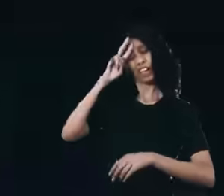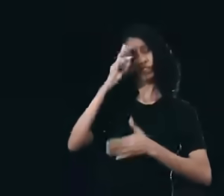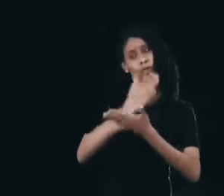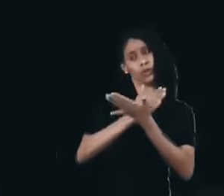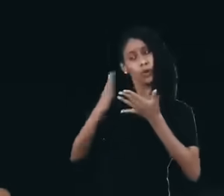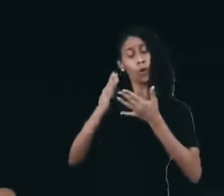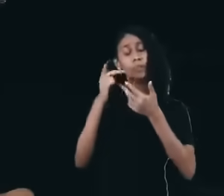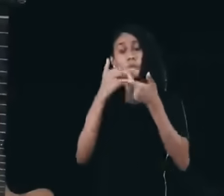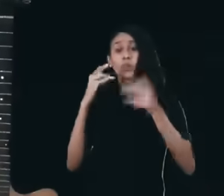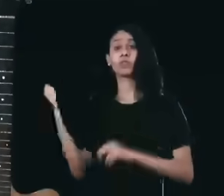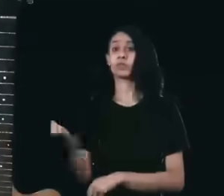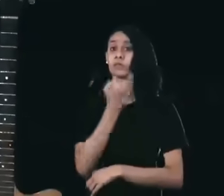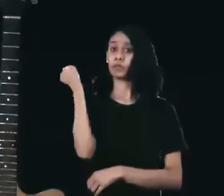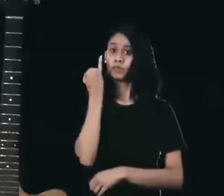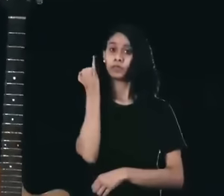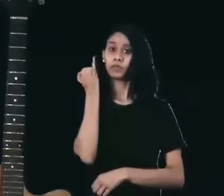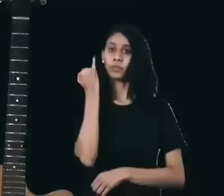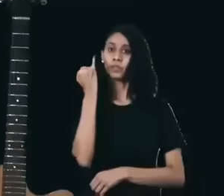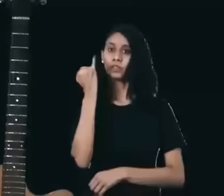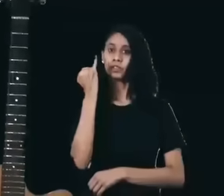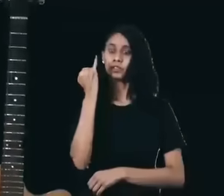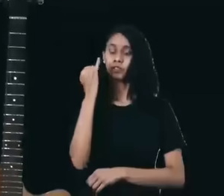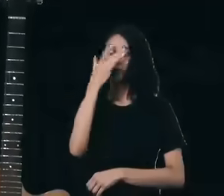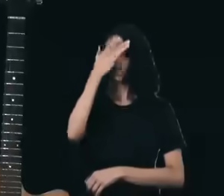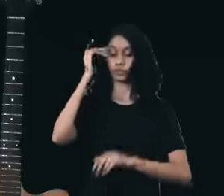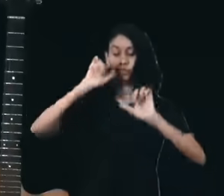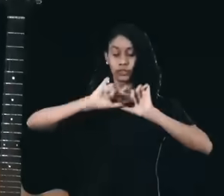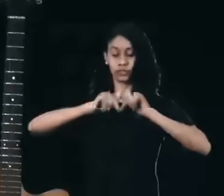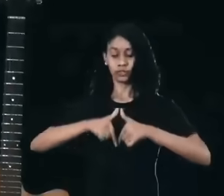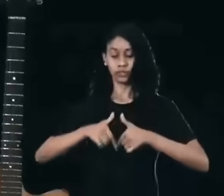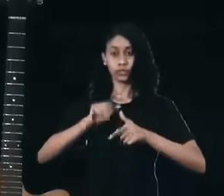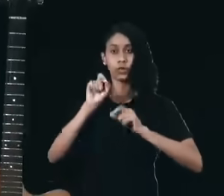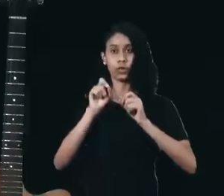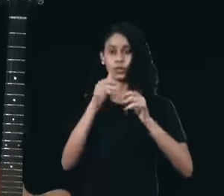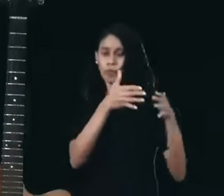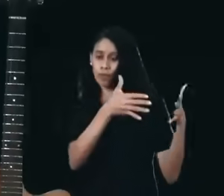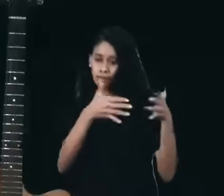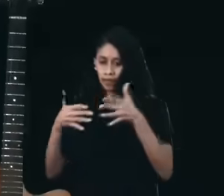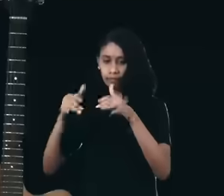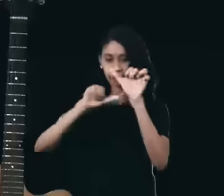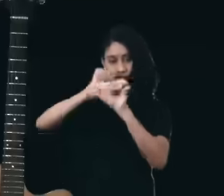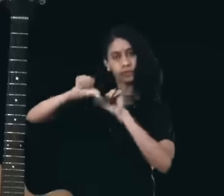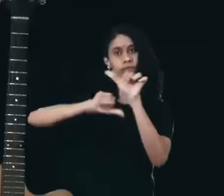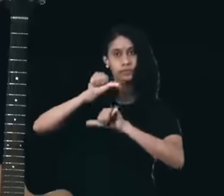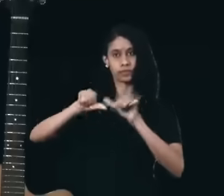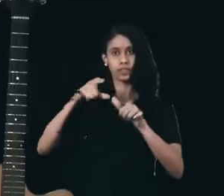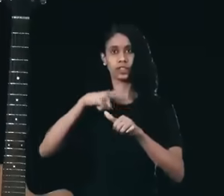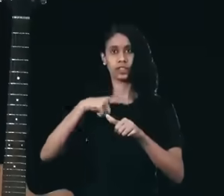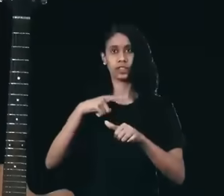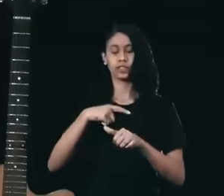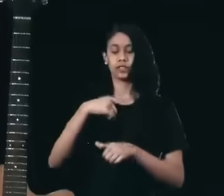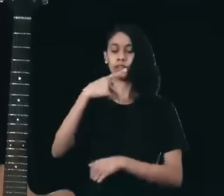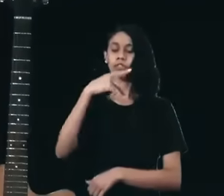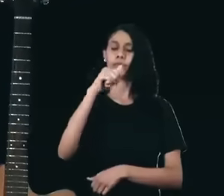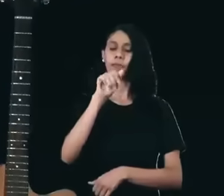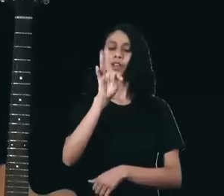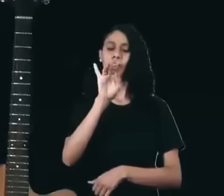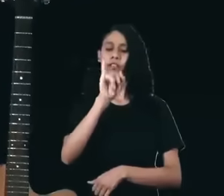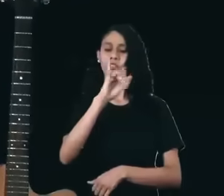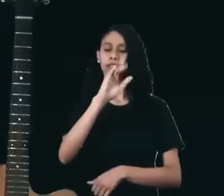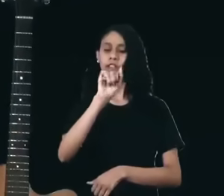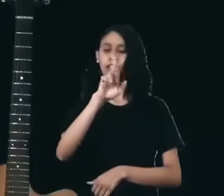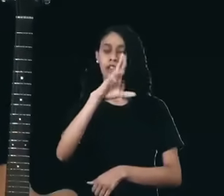muito importante na história do povo de Israel. Uma transição, a transição dos patriarcas. Abraão